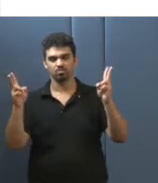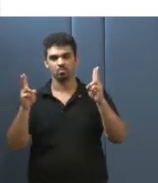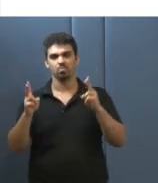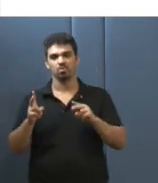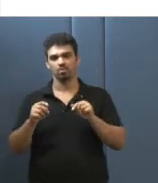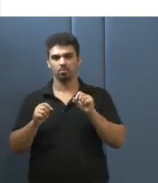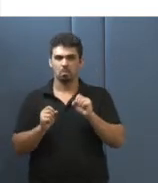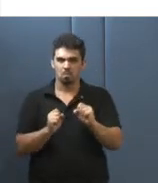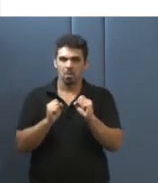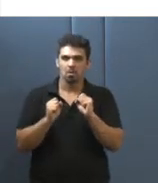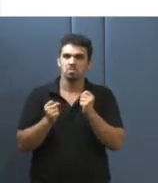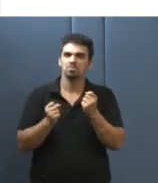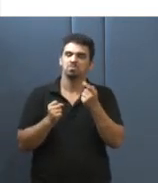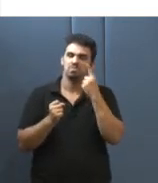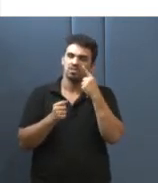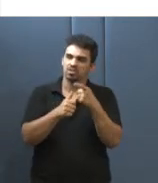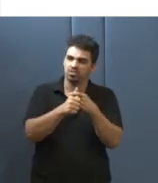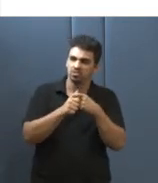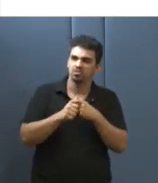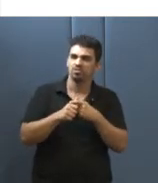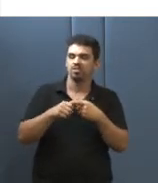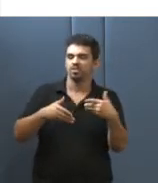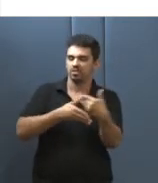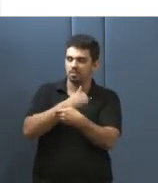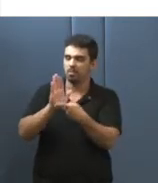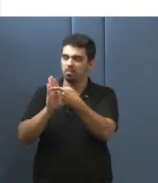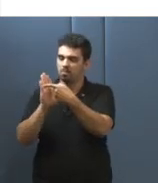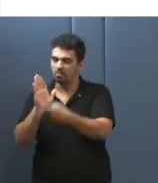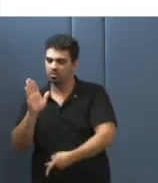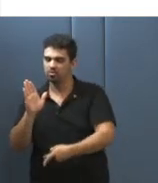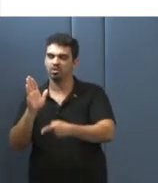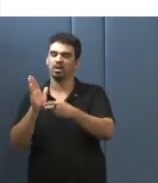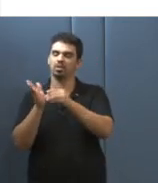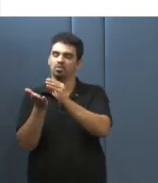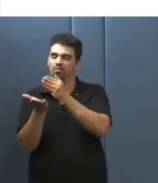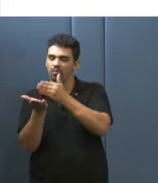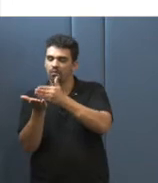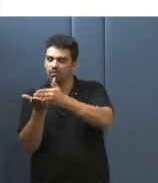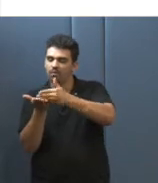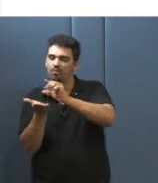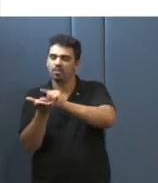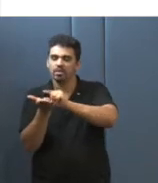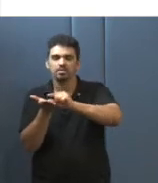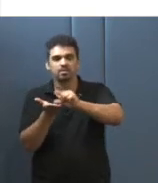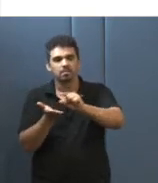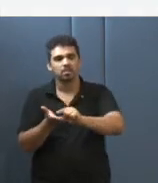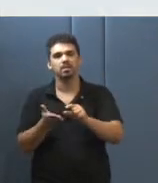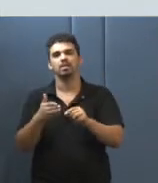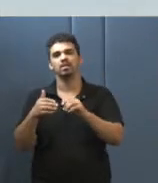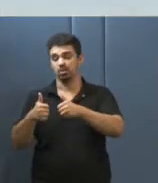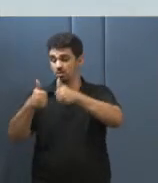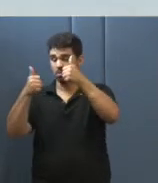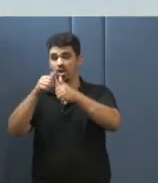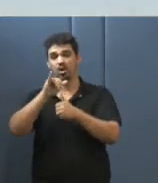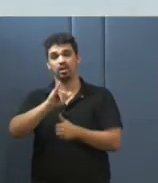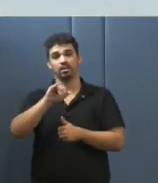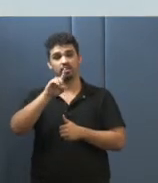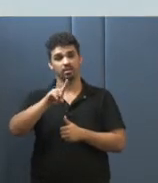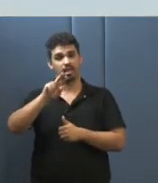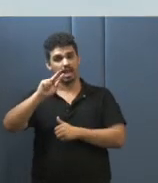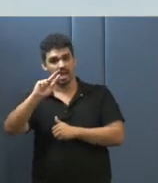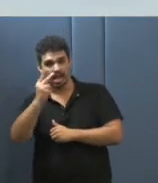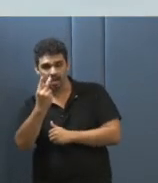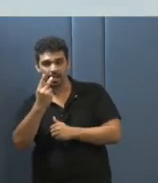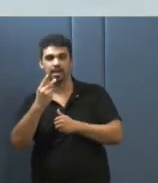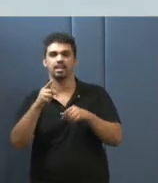de, em caso de projetos de financiamento ao desenvolvimento, melhora do IDH de determinados países. O Brasil nunca aplicou esse